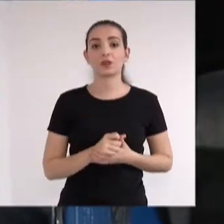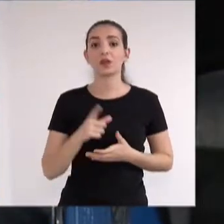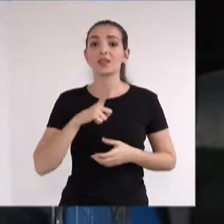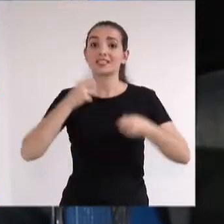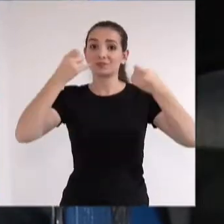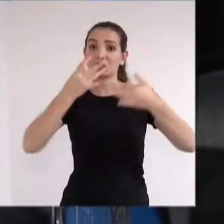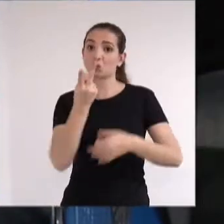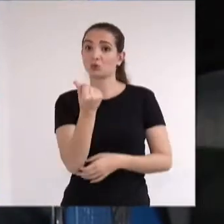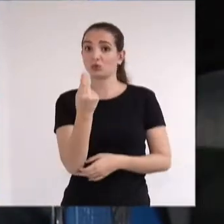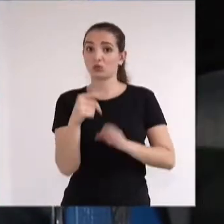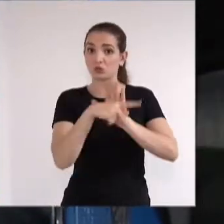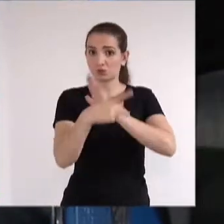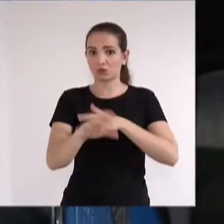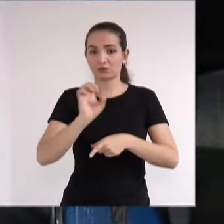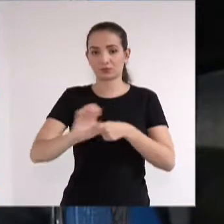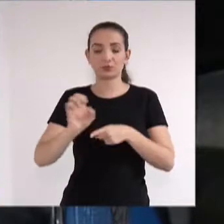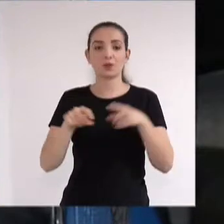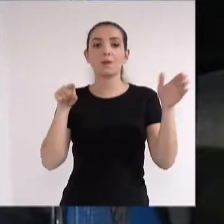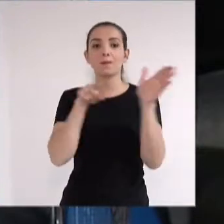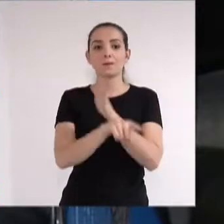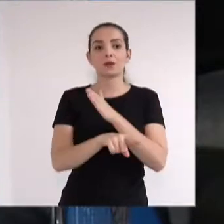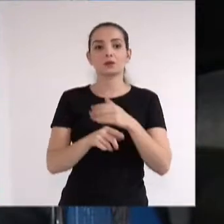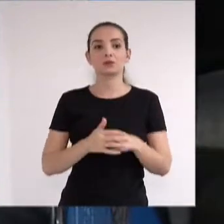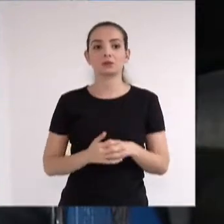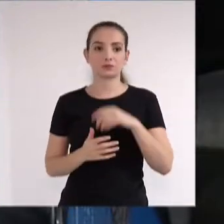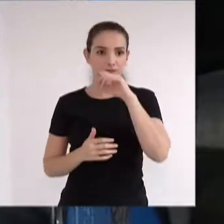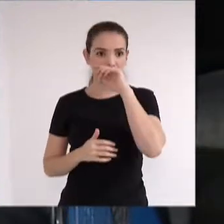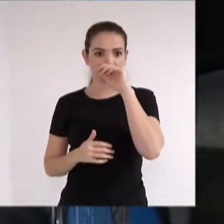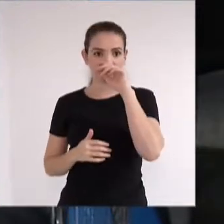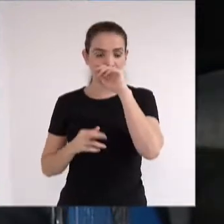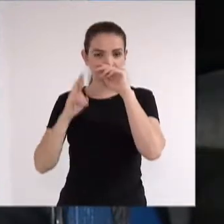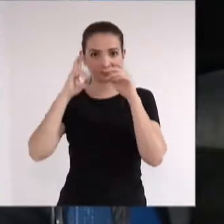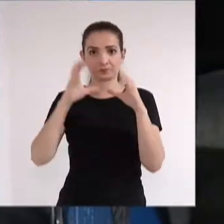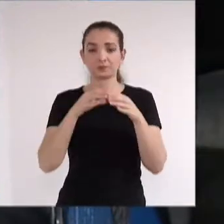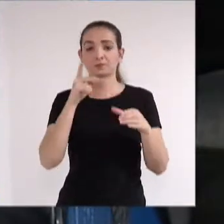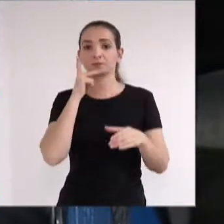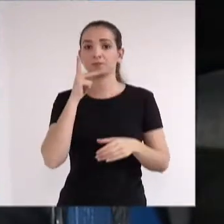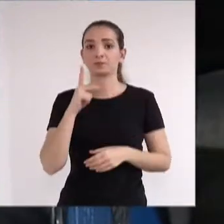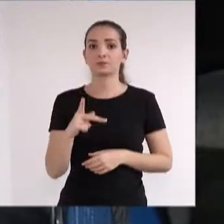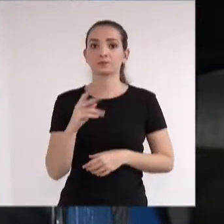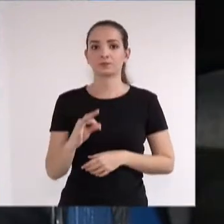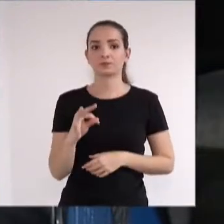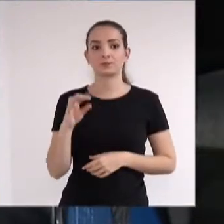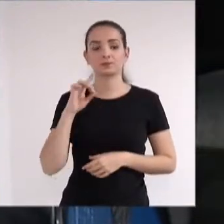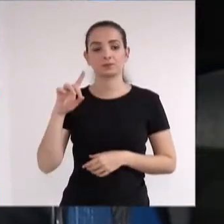Estado. Consulto o deputado líder do Partido dos Trabalhadores, deputado João Grandão.